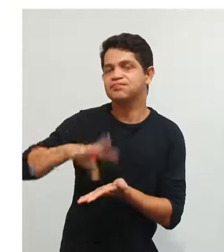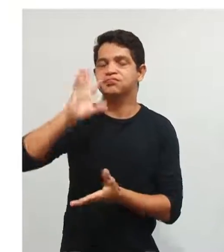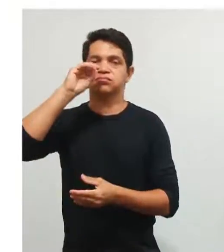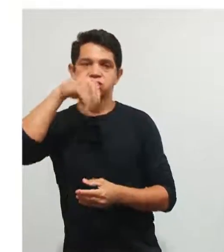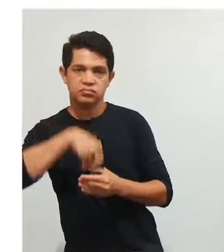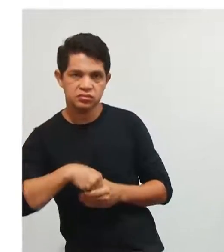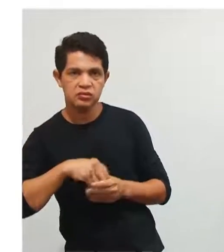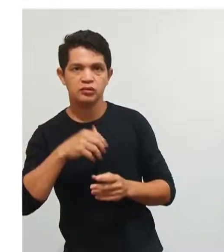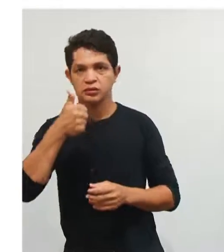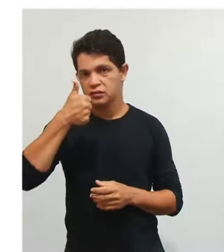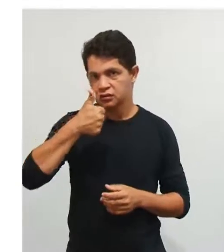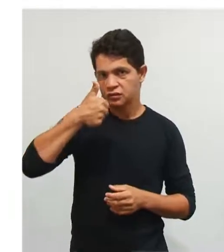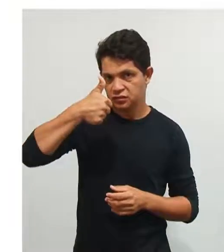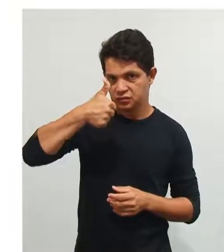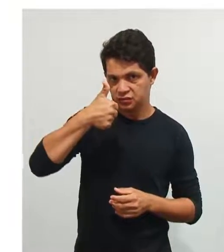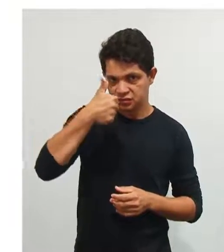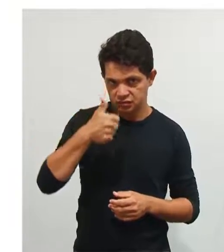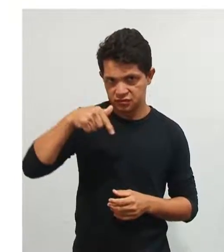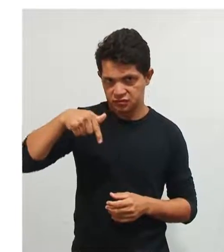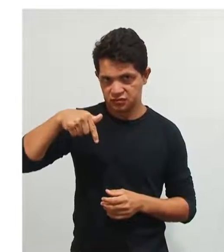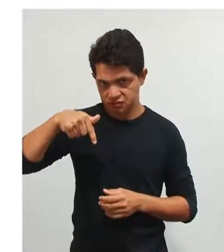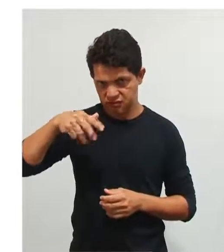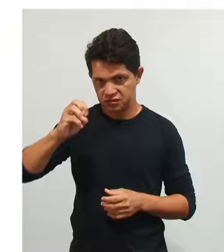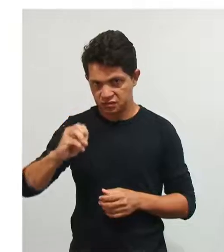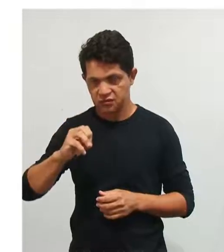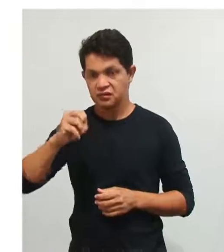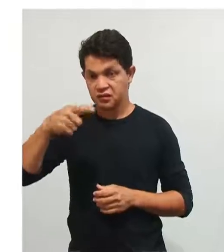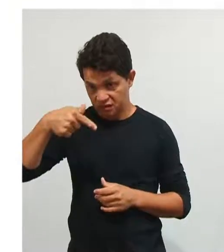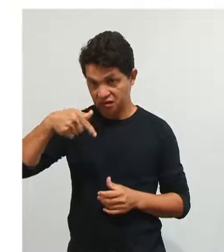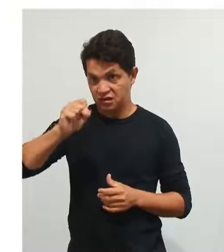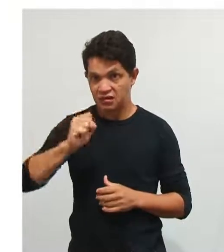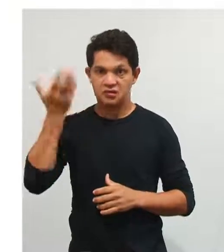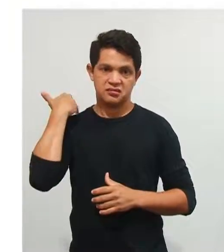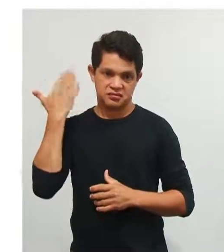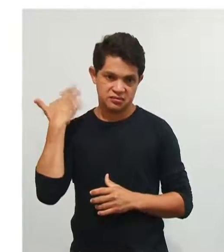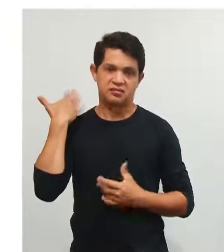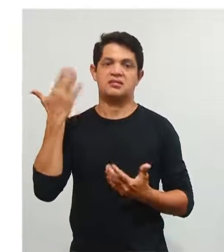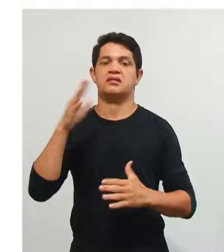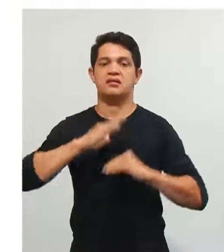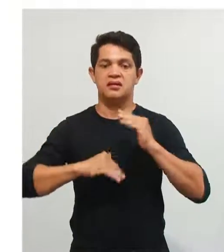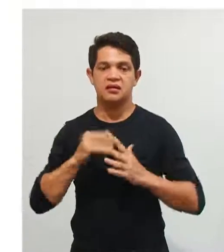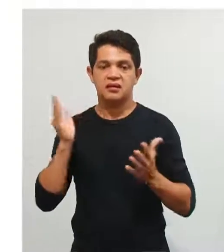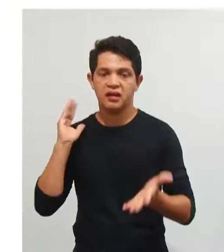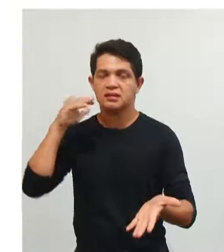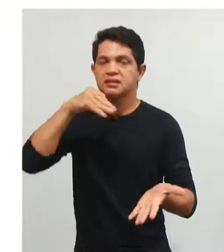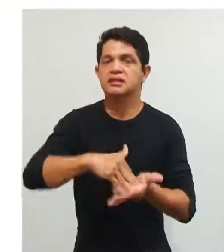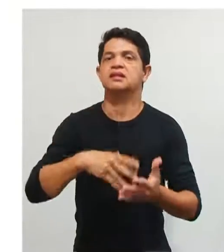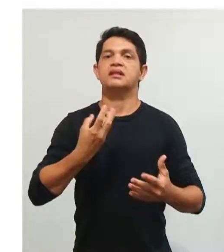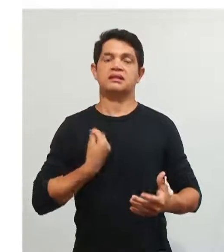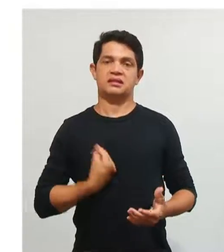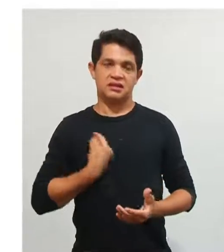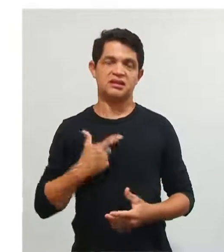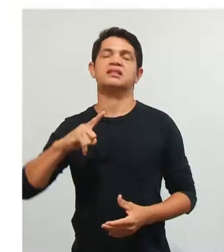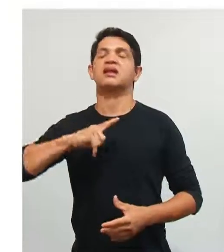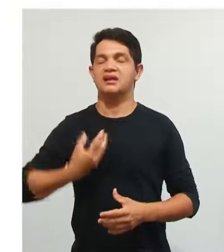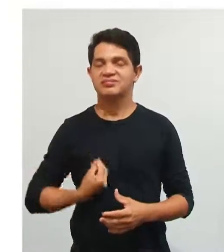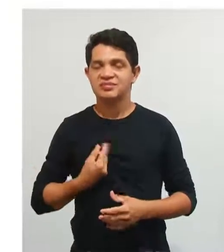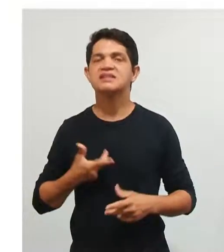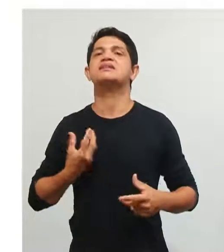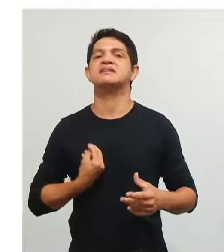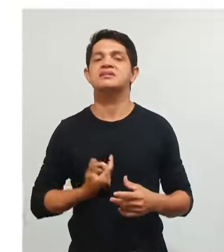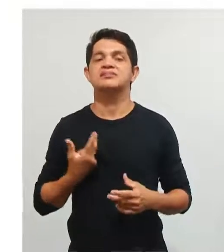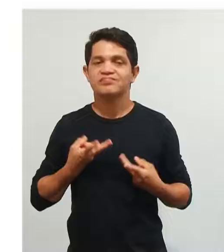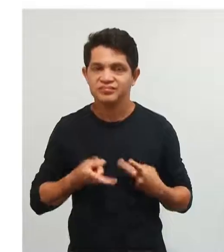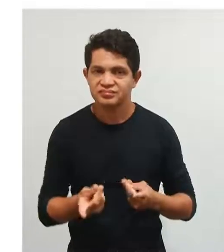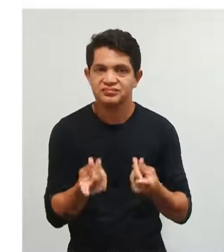de 78, de Mestre Vieira, até os dias de hoje, a guitarrada compõe um traço marcante